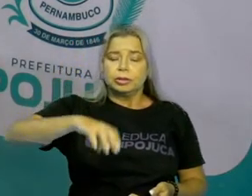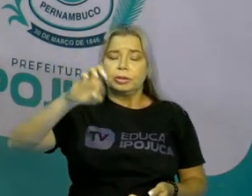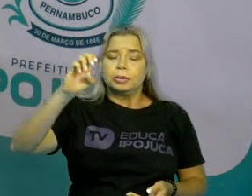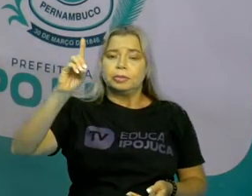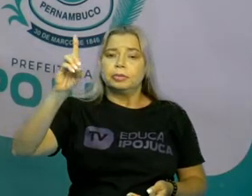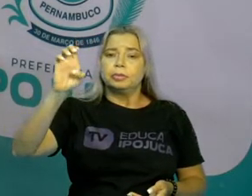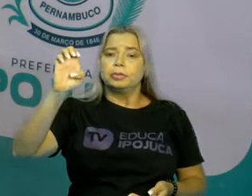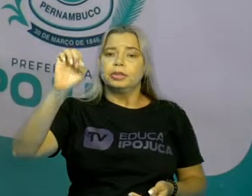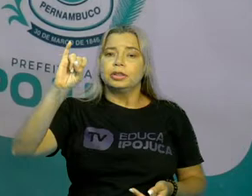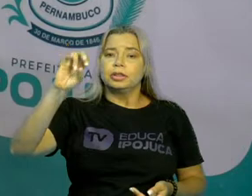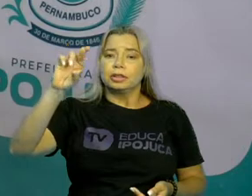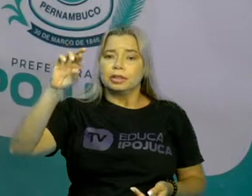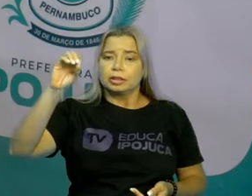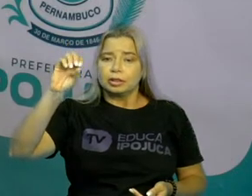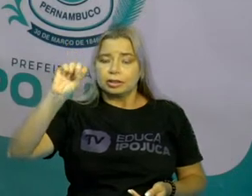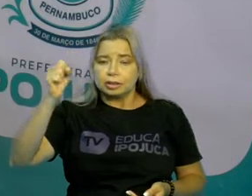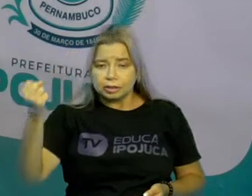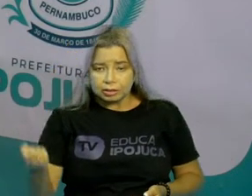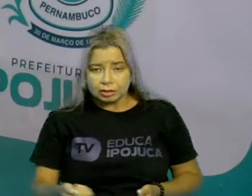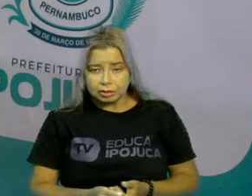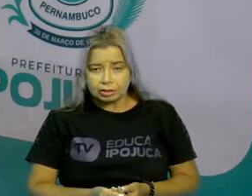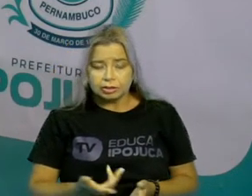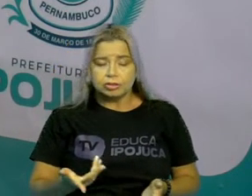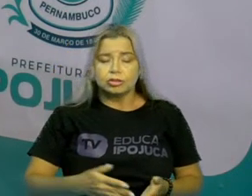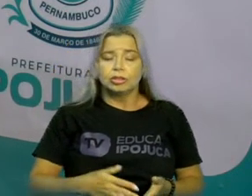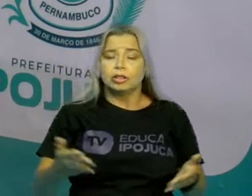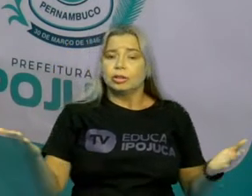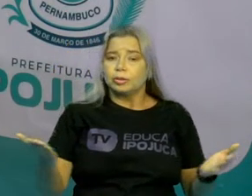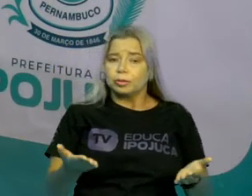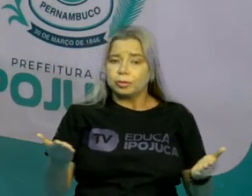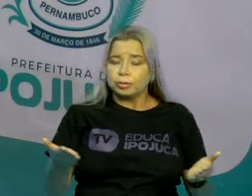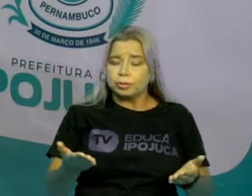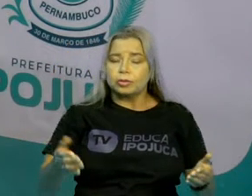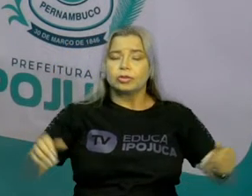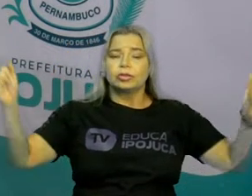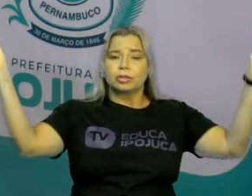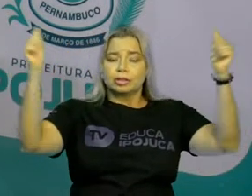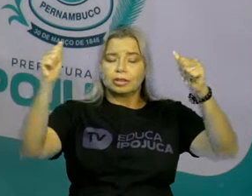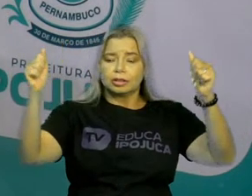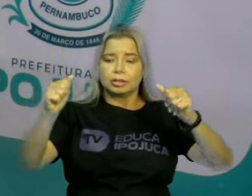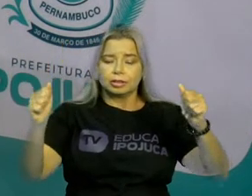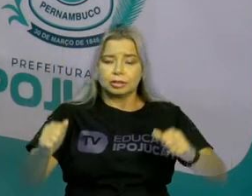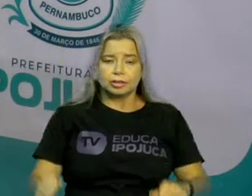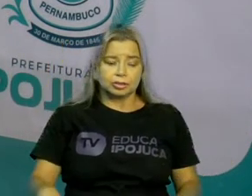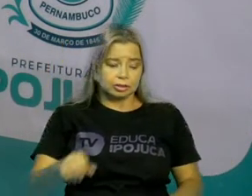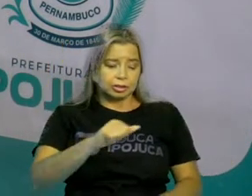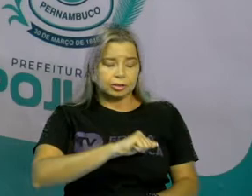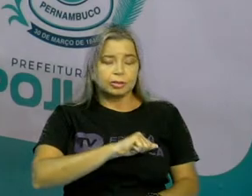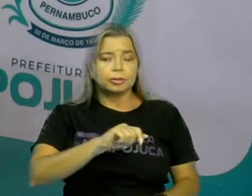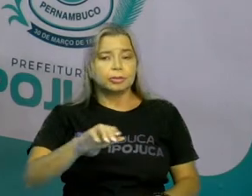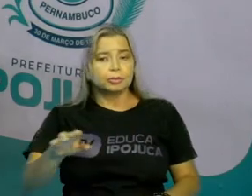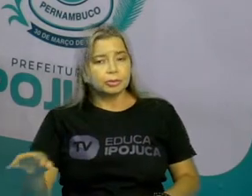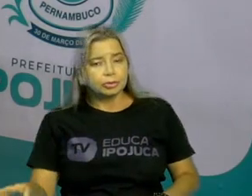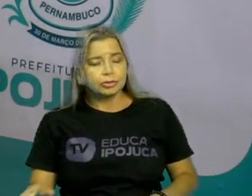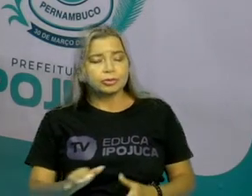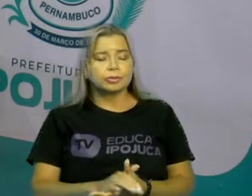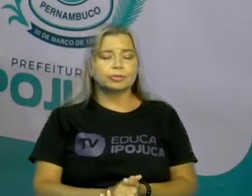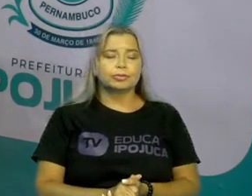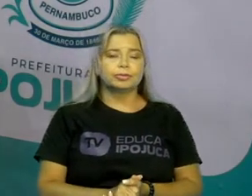em Ipojuca, e se tornou um artista ipojucano. Muito bom para a nossa